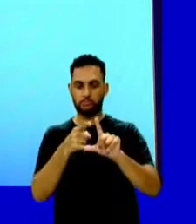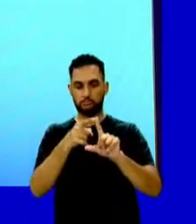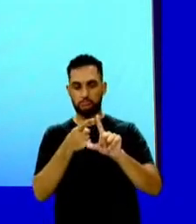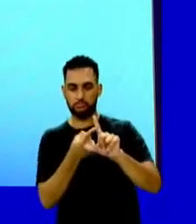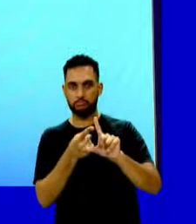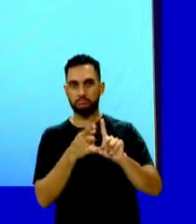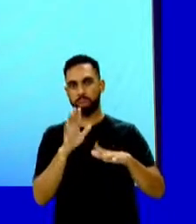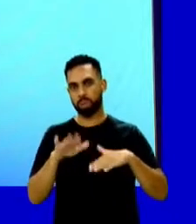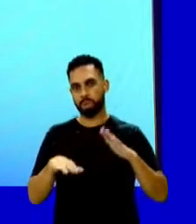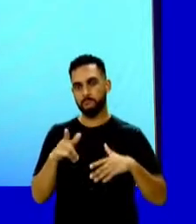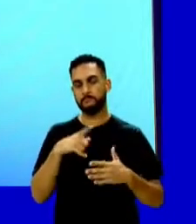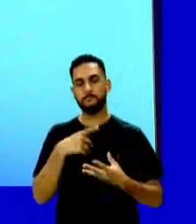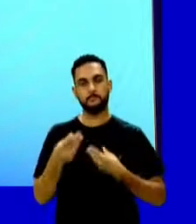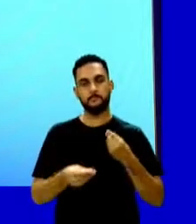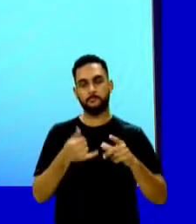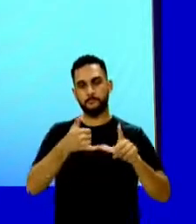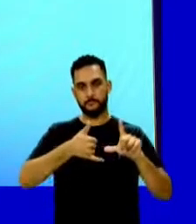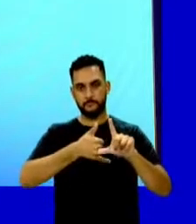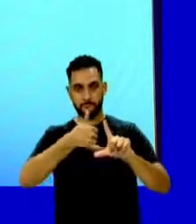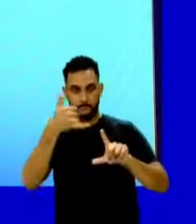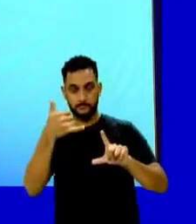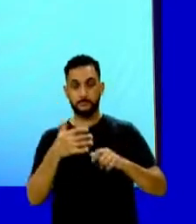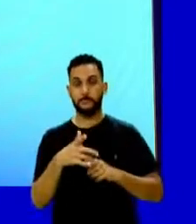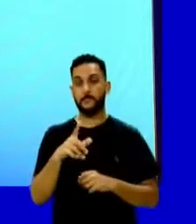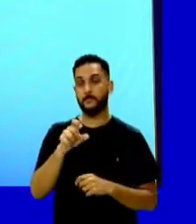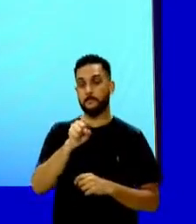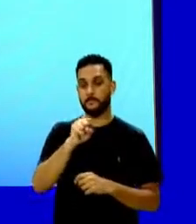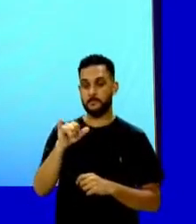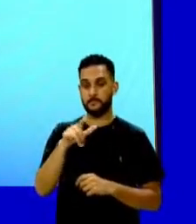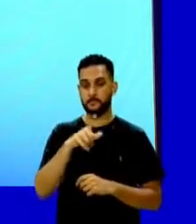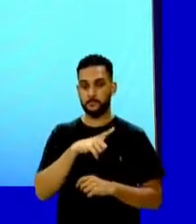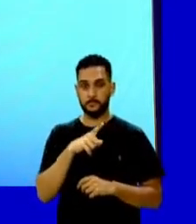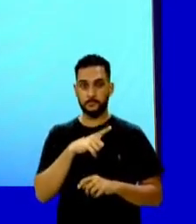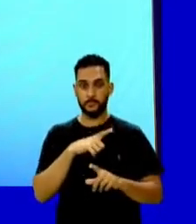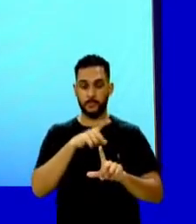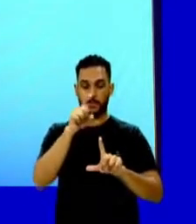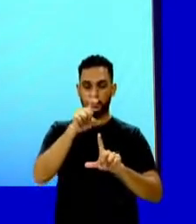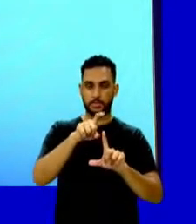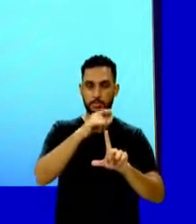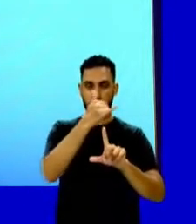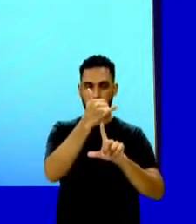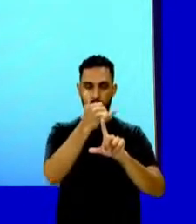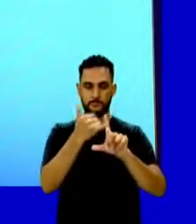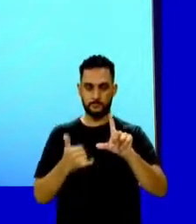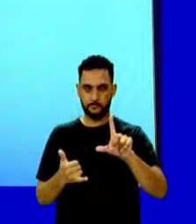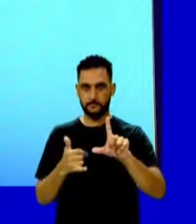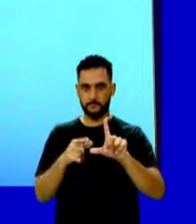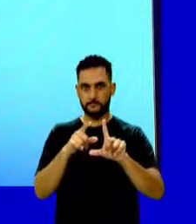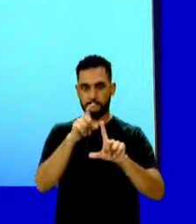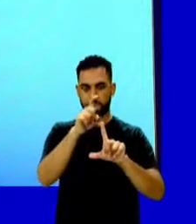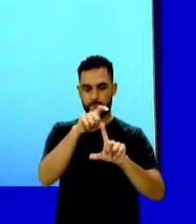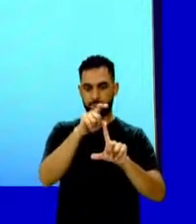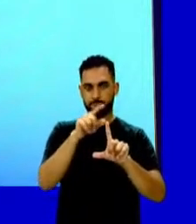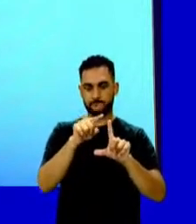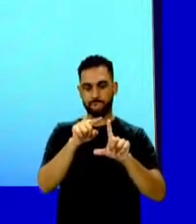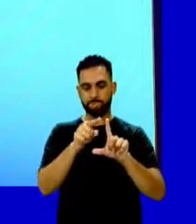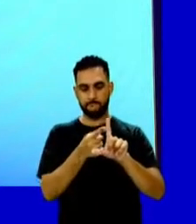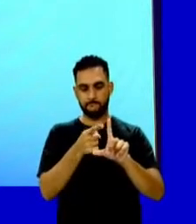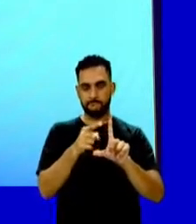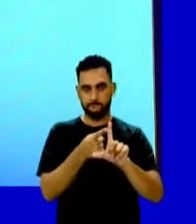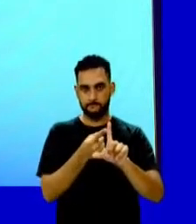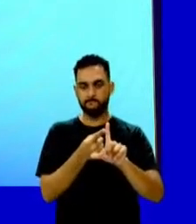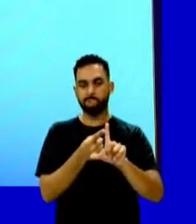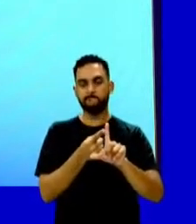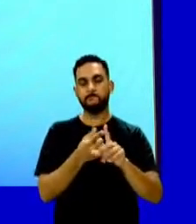da reta né então quando a gente tiver o ângulo formado pela pelo eixo X ou Eixo das abscissas e a reta